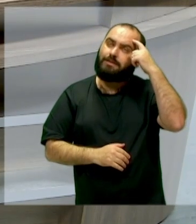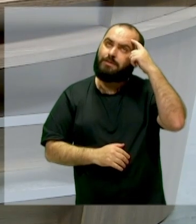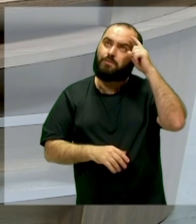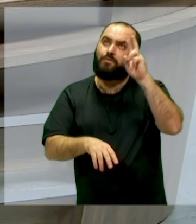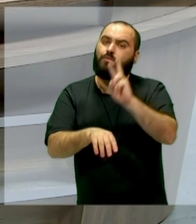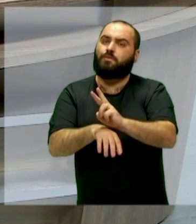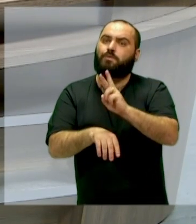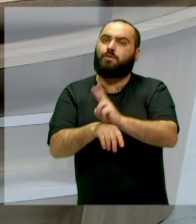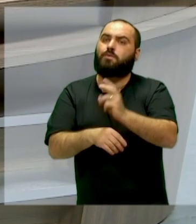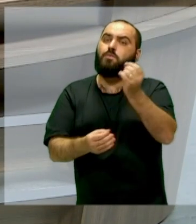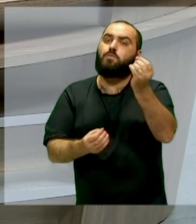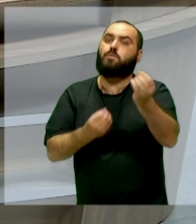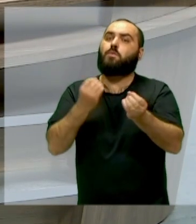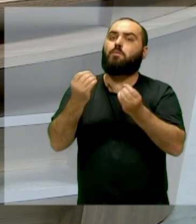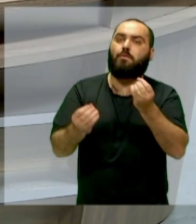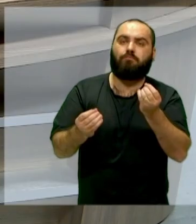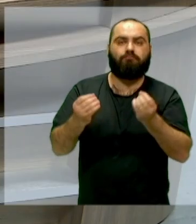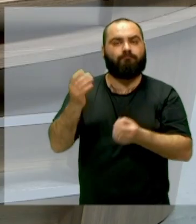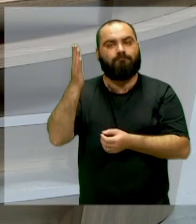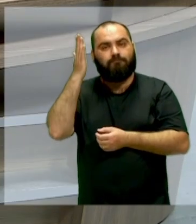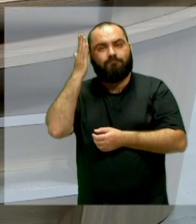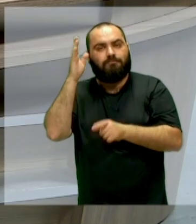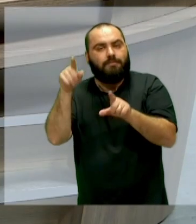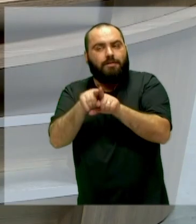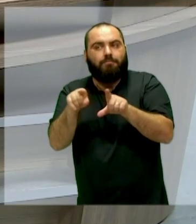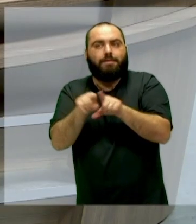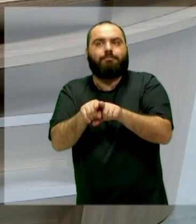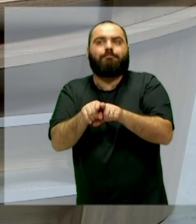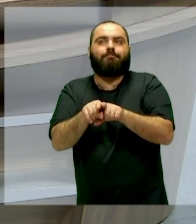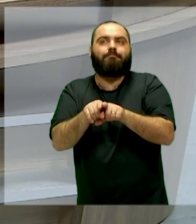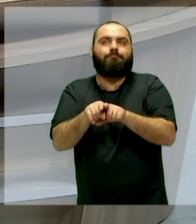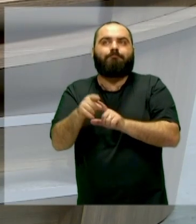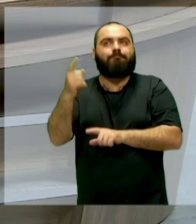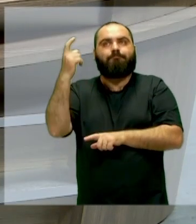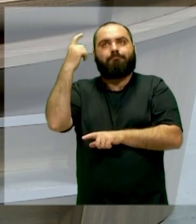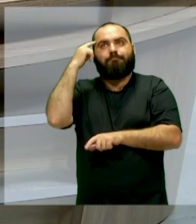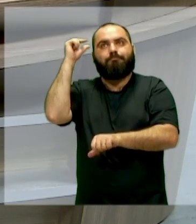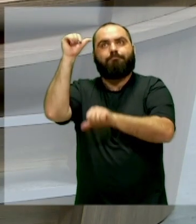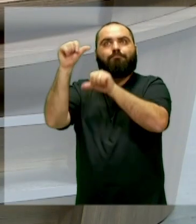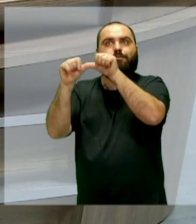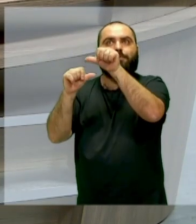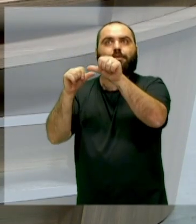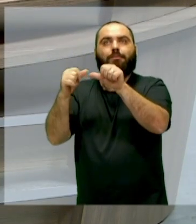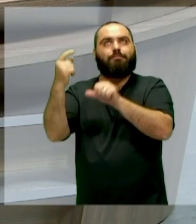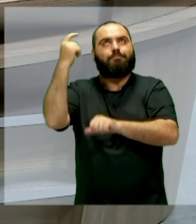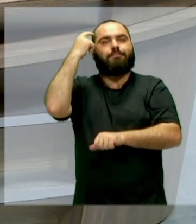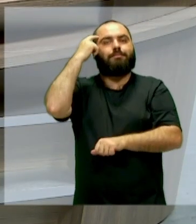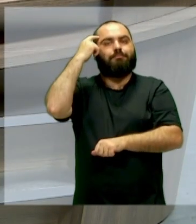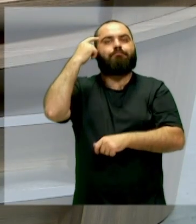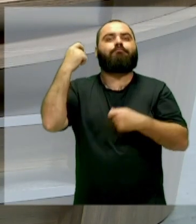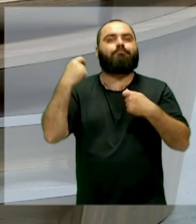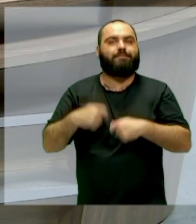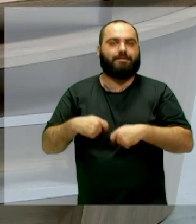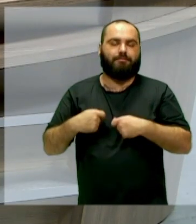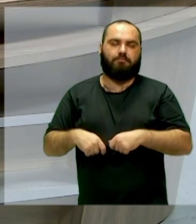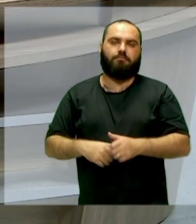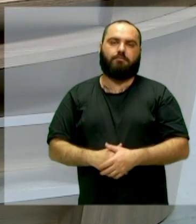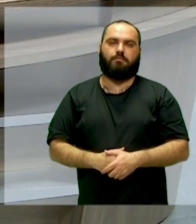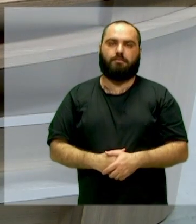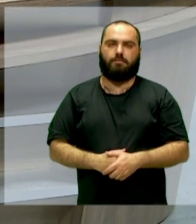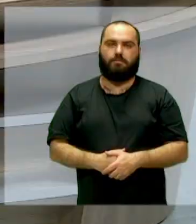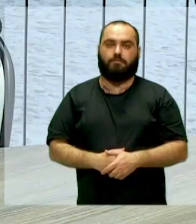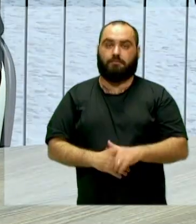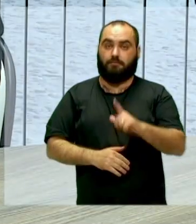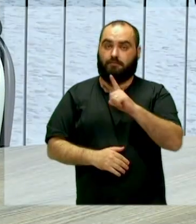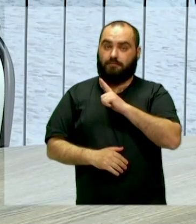cuidado ressignificar também as coisas né hoje no o a gente teve aí uma